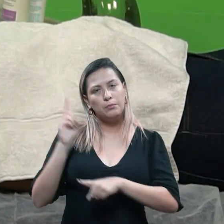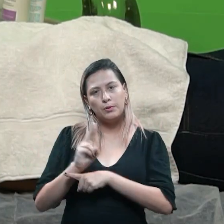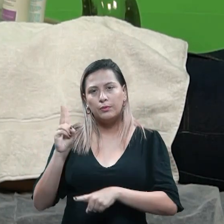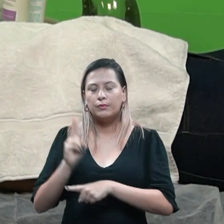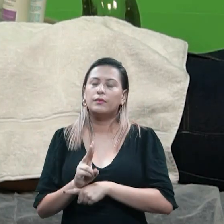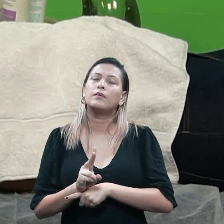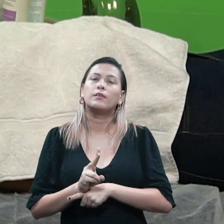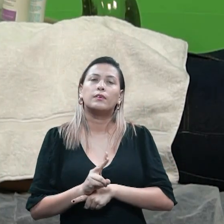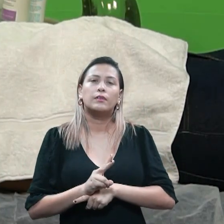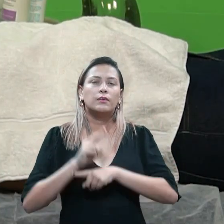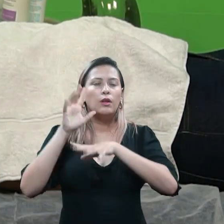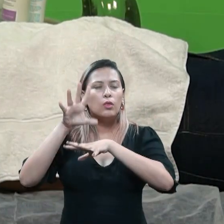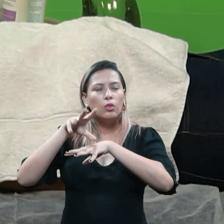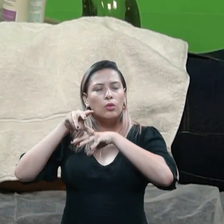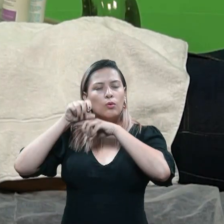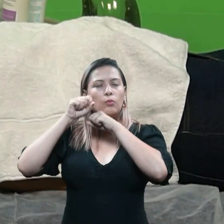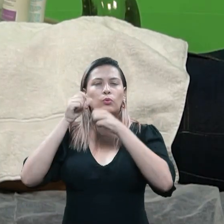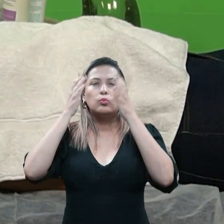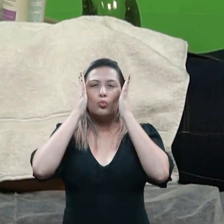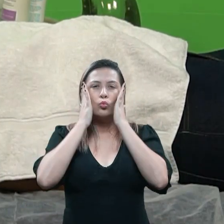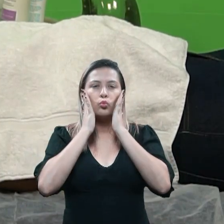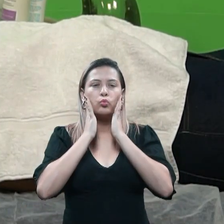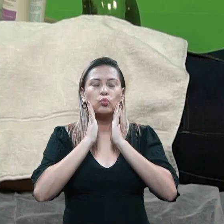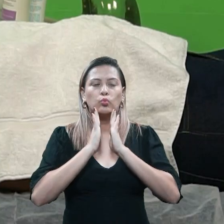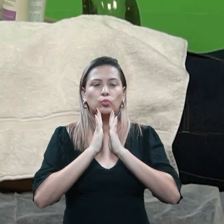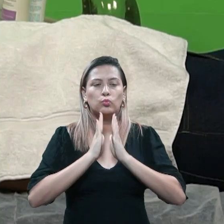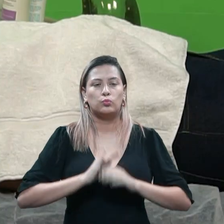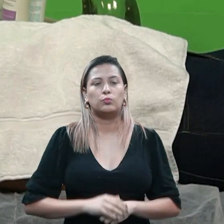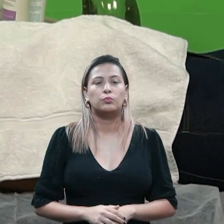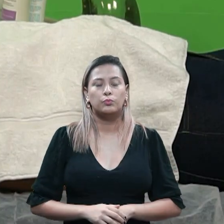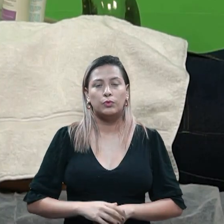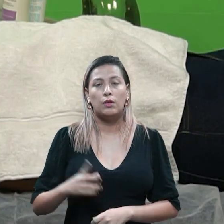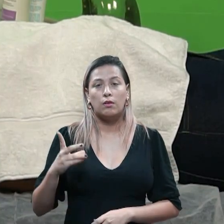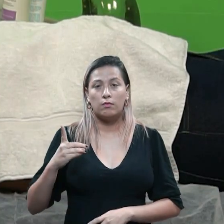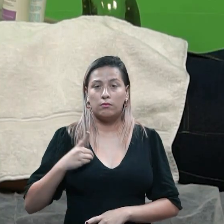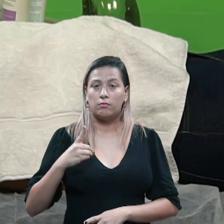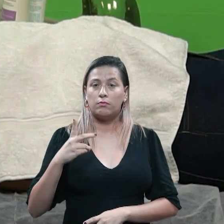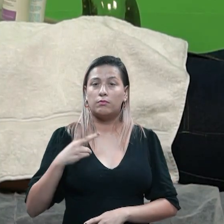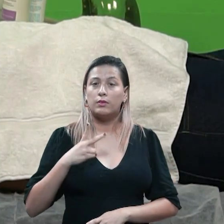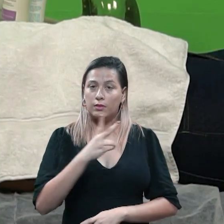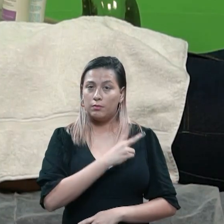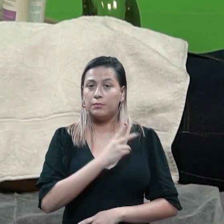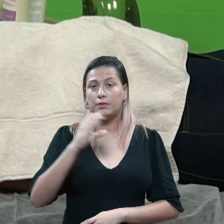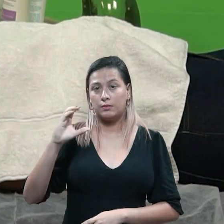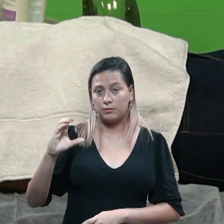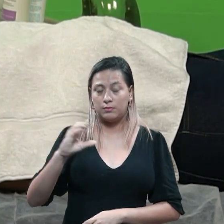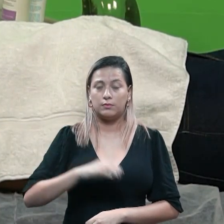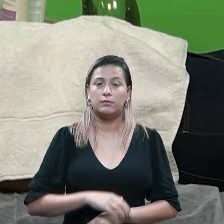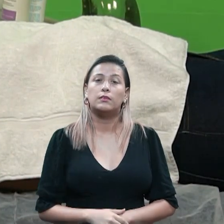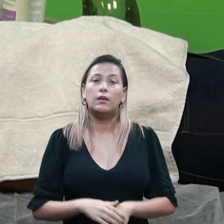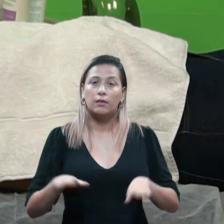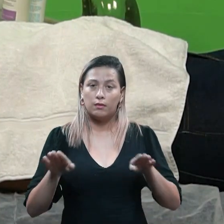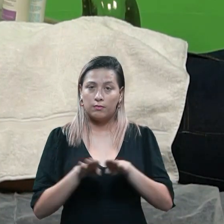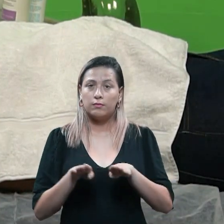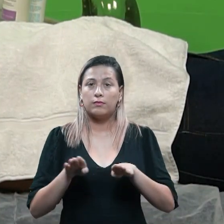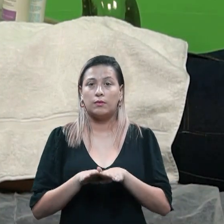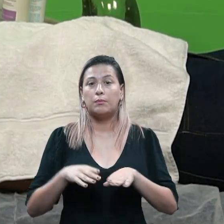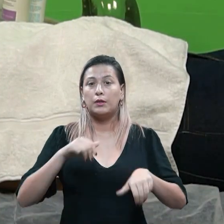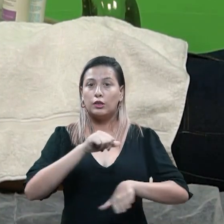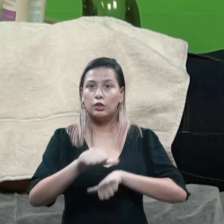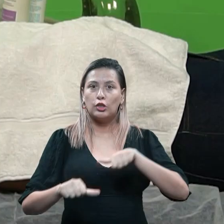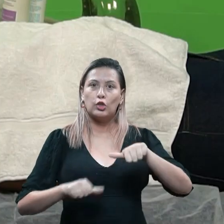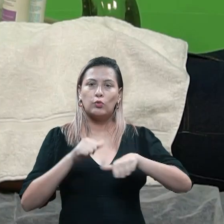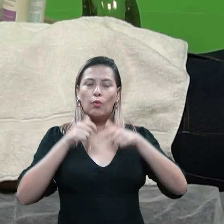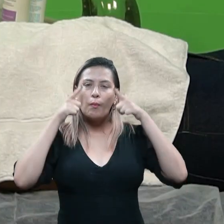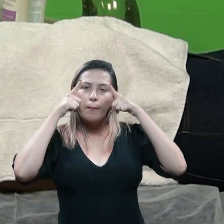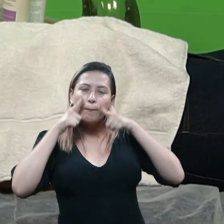nutre, suaviza. Ela é uma máscara de vitamina C, então ela promove um rejuvenescimento. Então, a gente vai